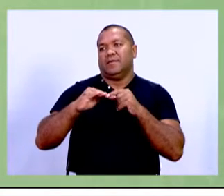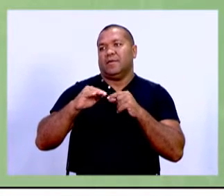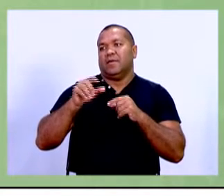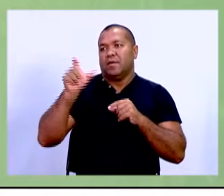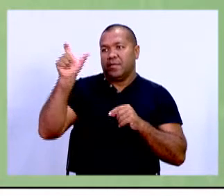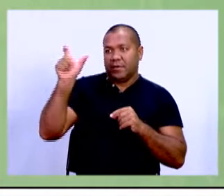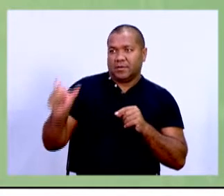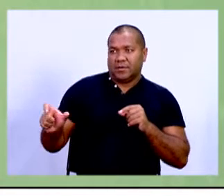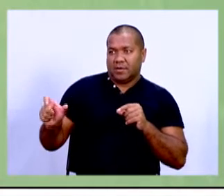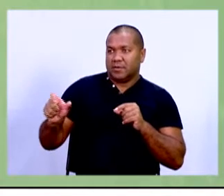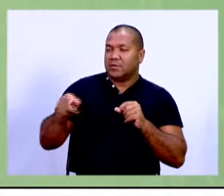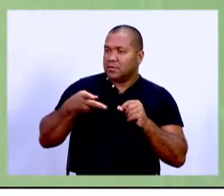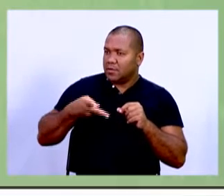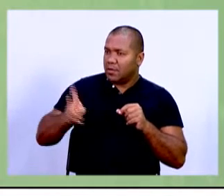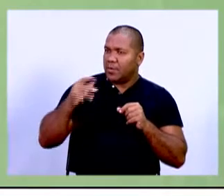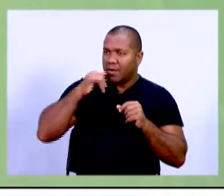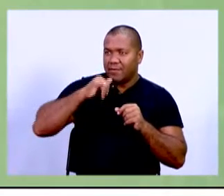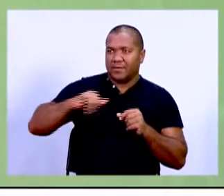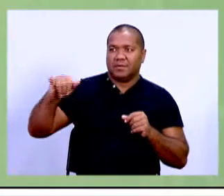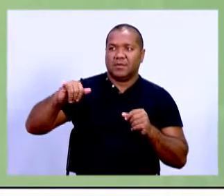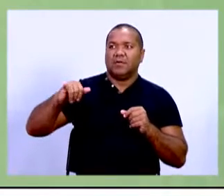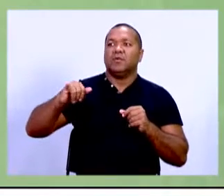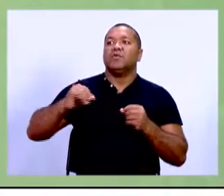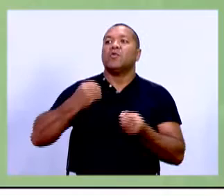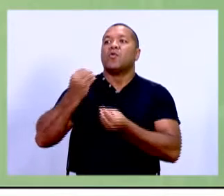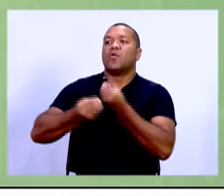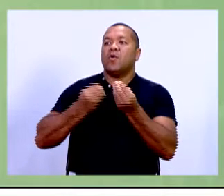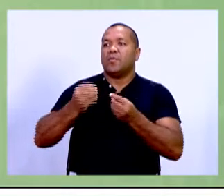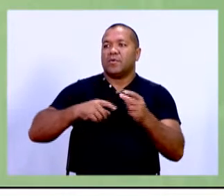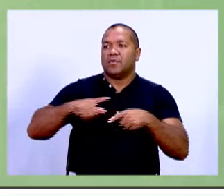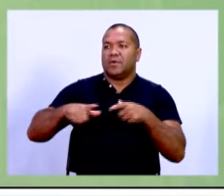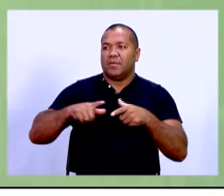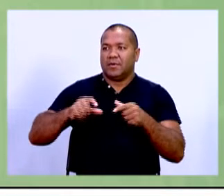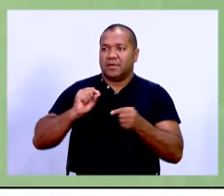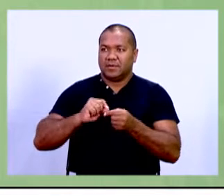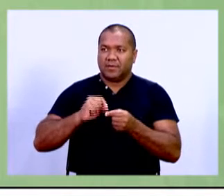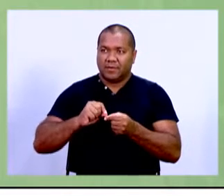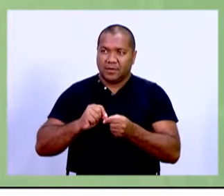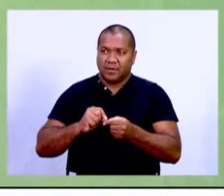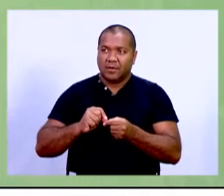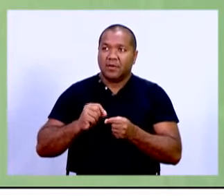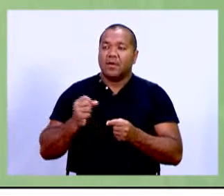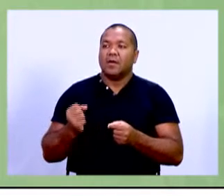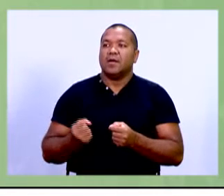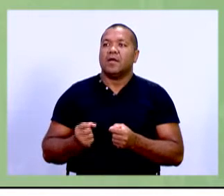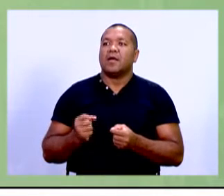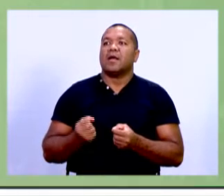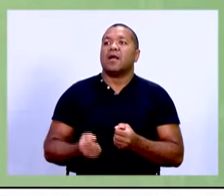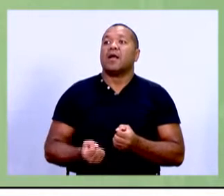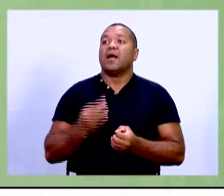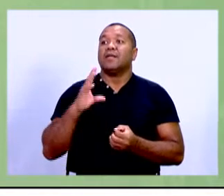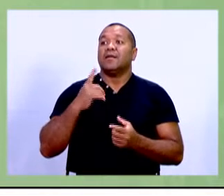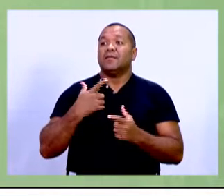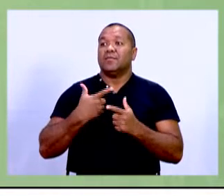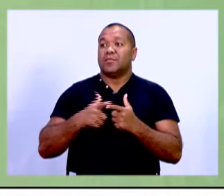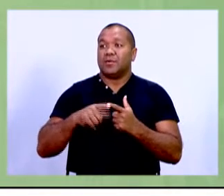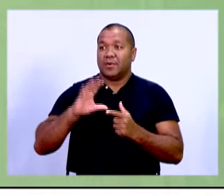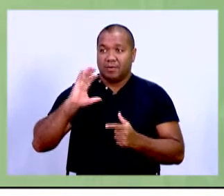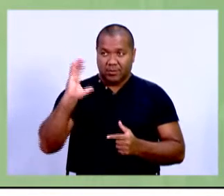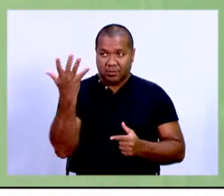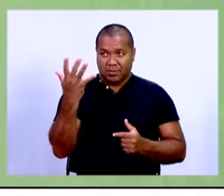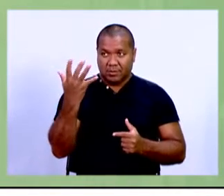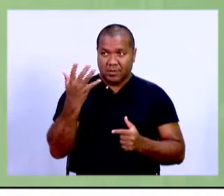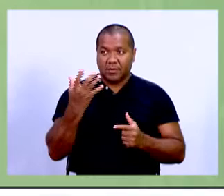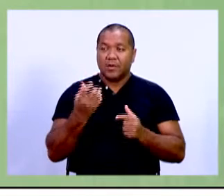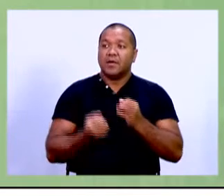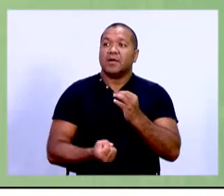deixando-os informados do andamento e da previsão de atendimento. Cada solução gera uma base de conhecimento para